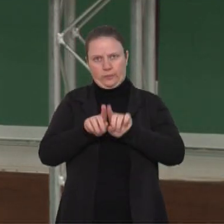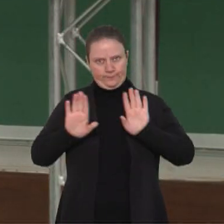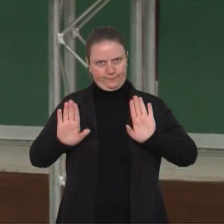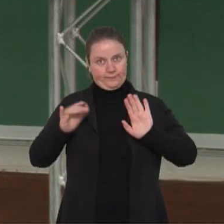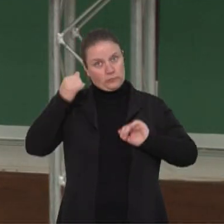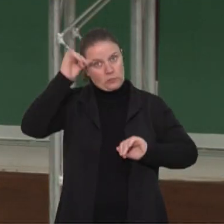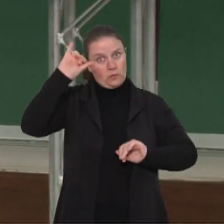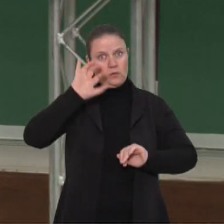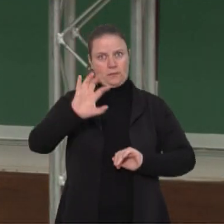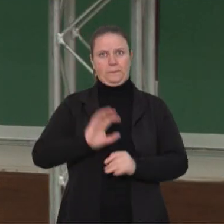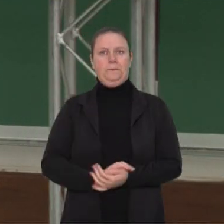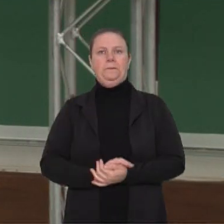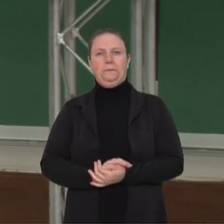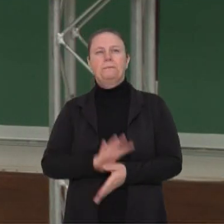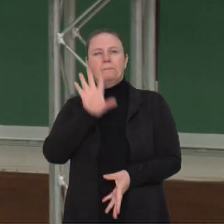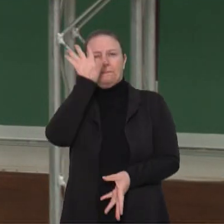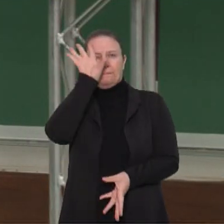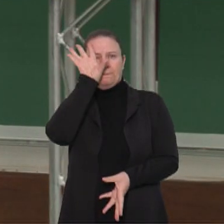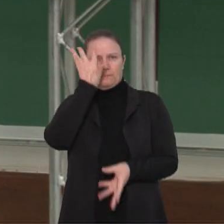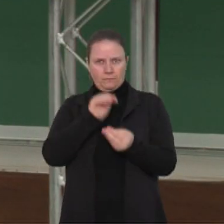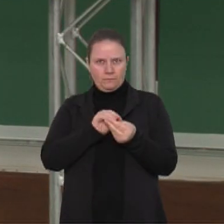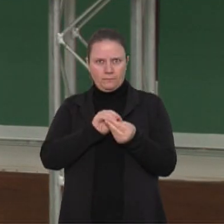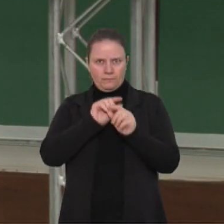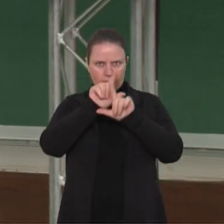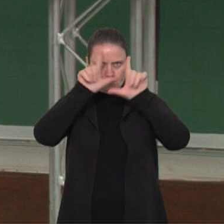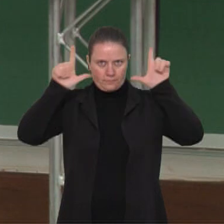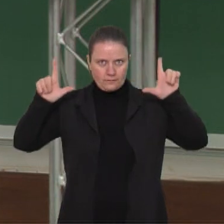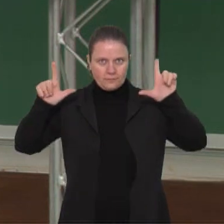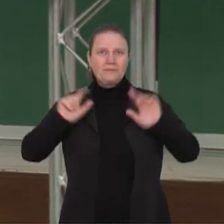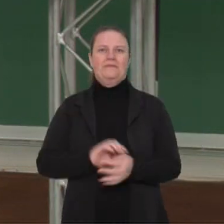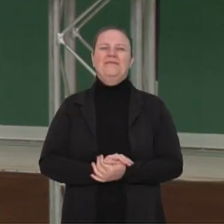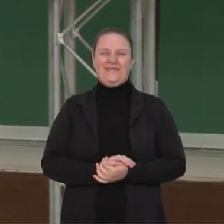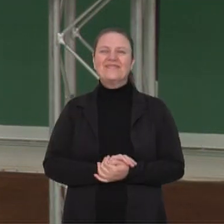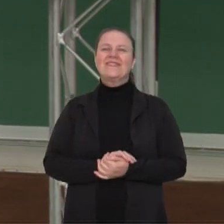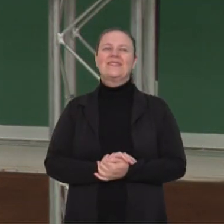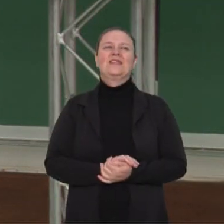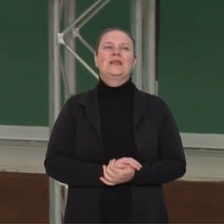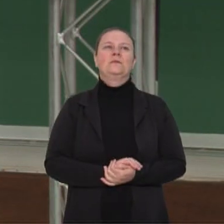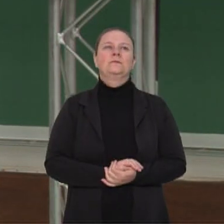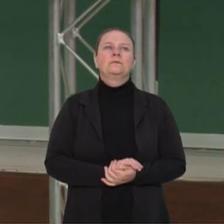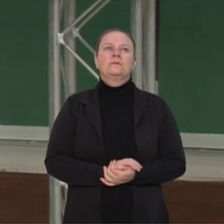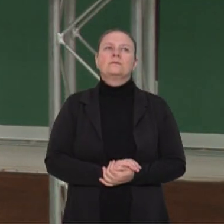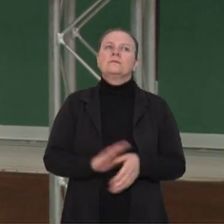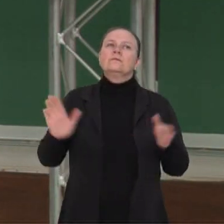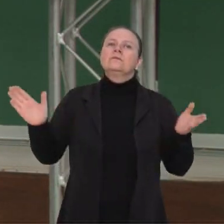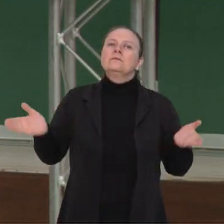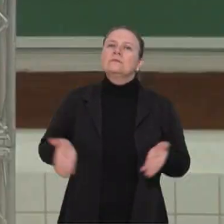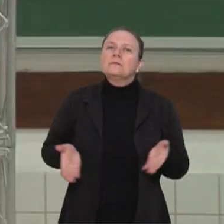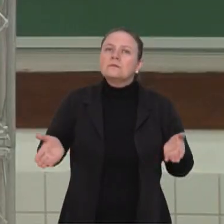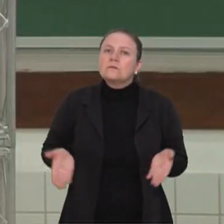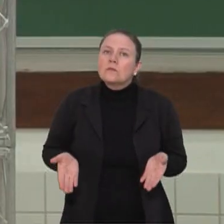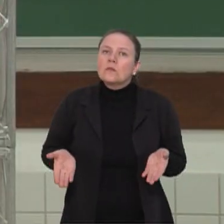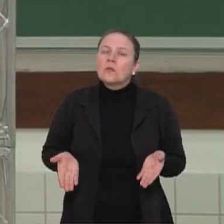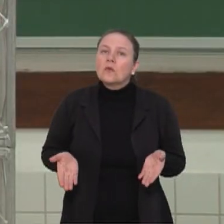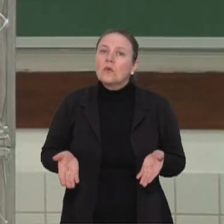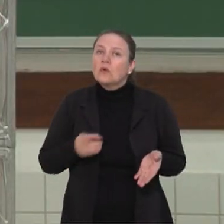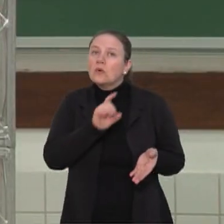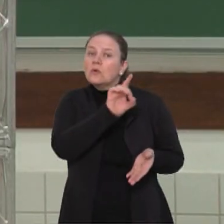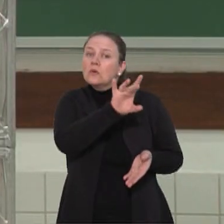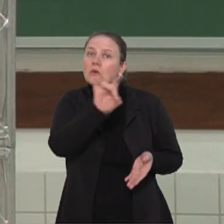bem? Compreenderam essa parte aqui? Vamos continuar? E aí, hoje vocês